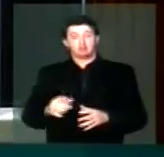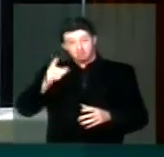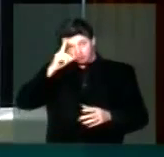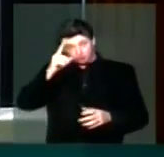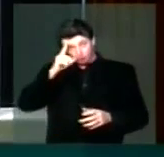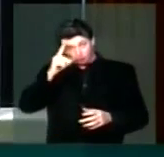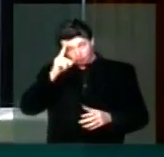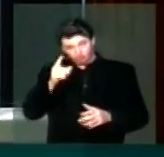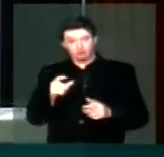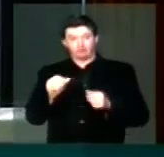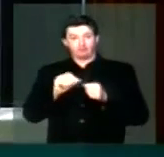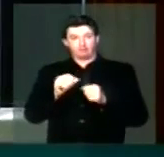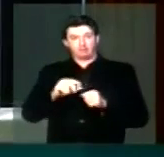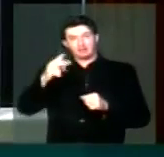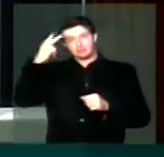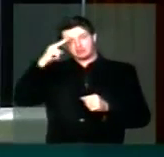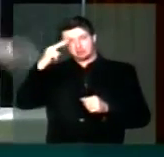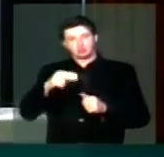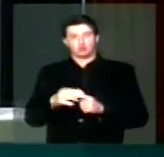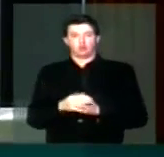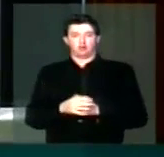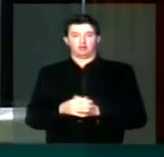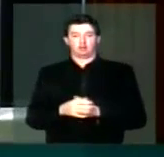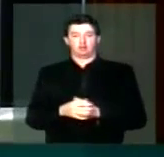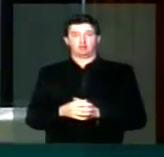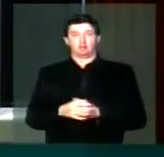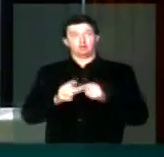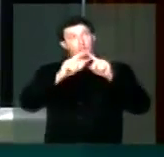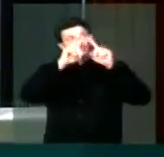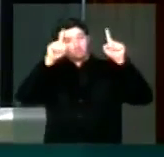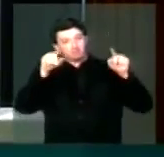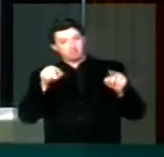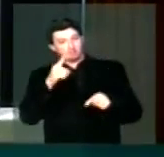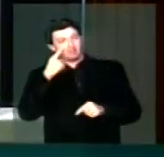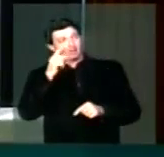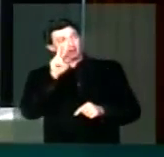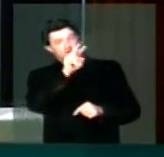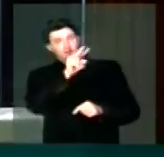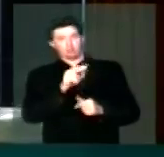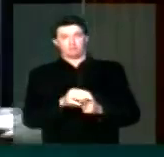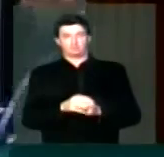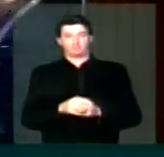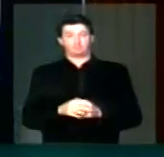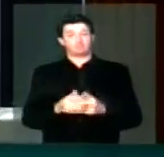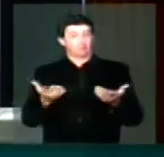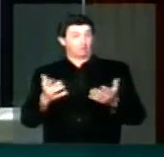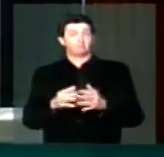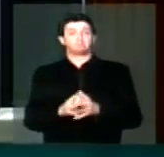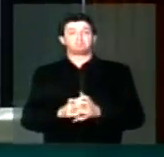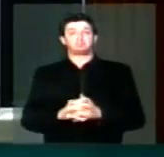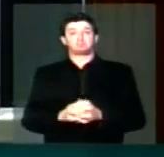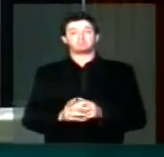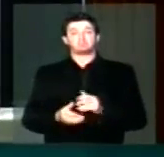dia constroem a sua história neste painel. E é,